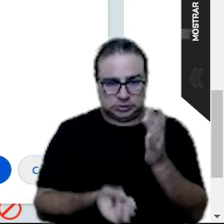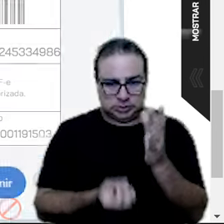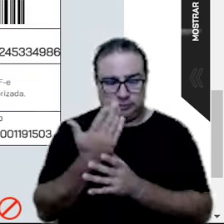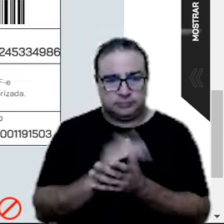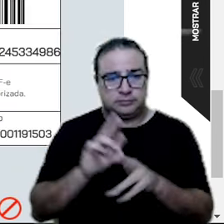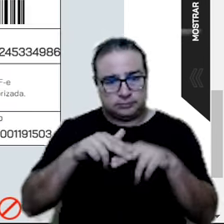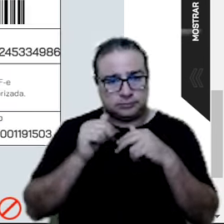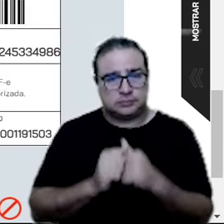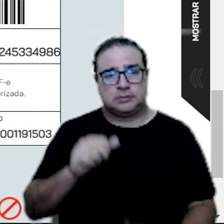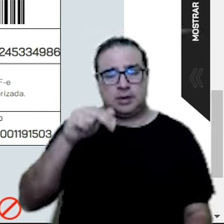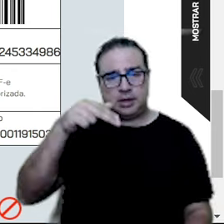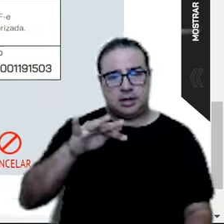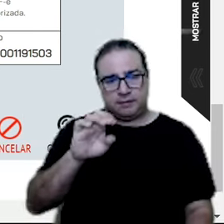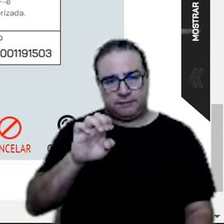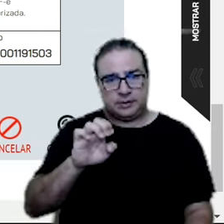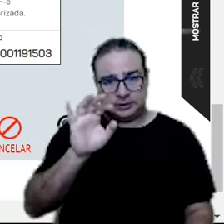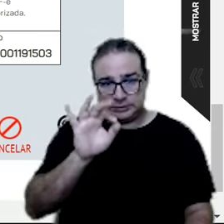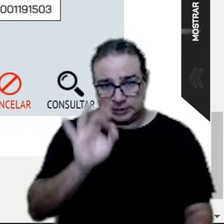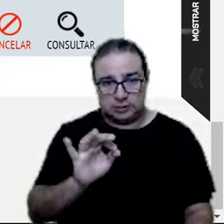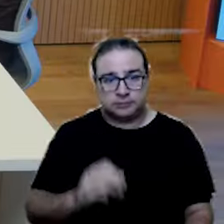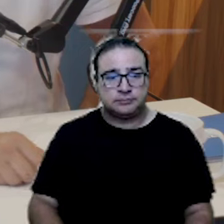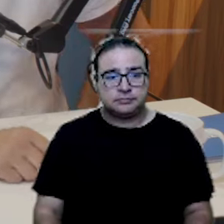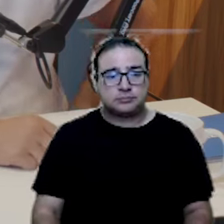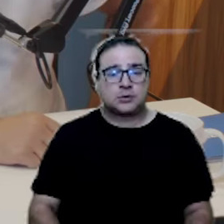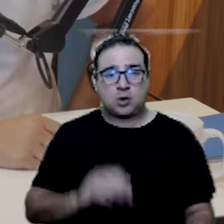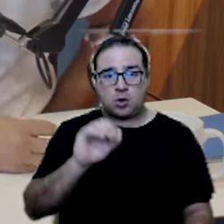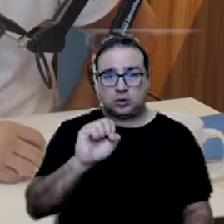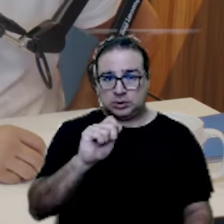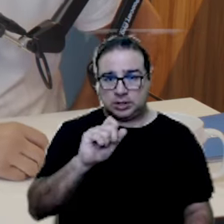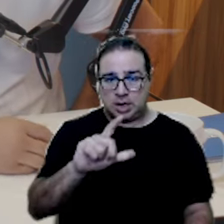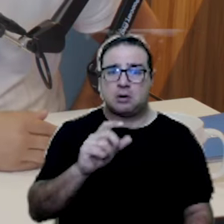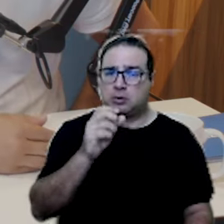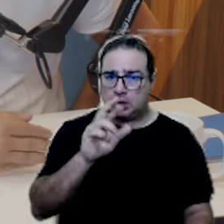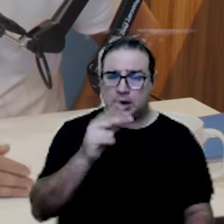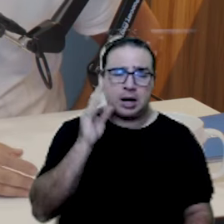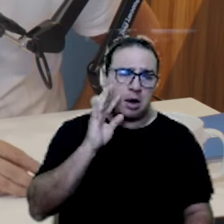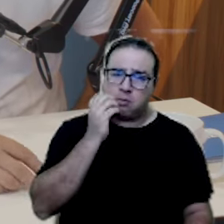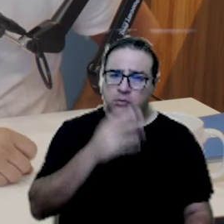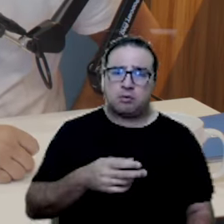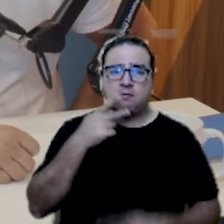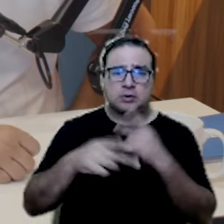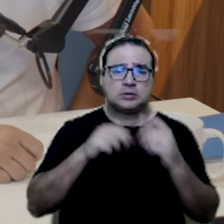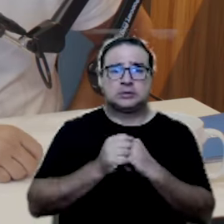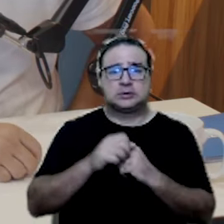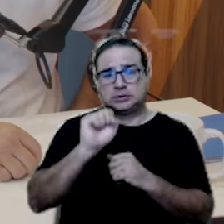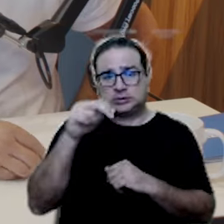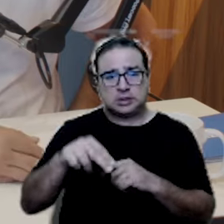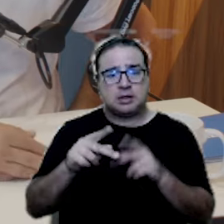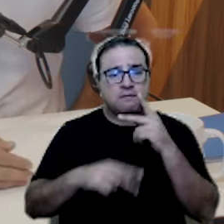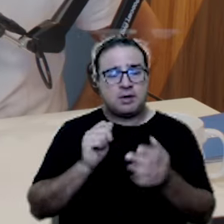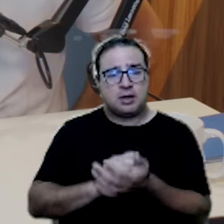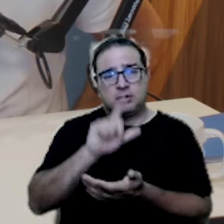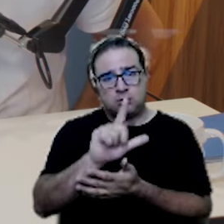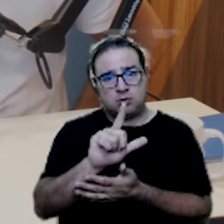gerado então da nfe é isso aqui Oscar legal falamos do preenchimento agora no Simples Nacional e quando se trata de